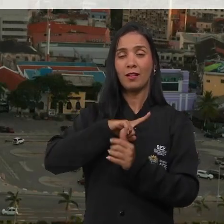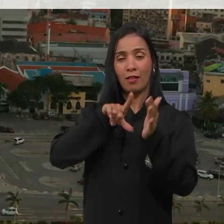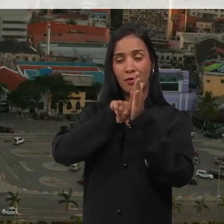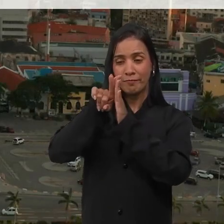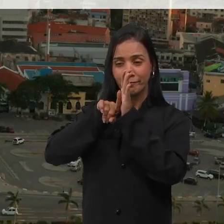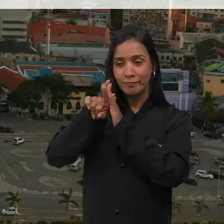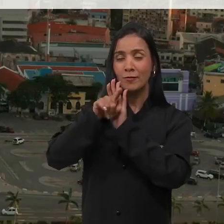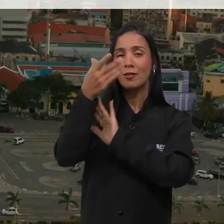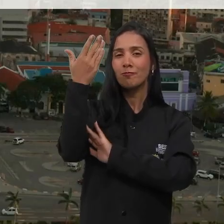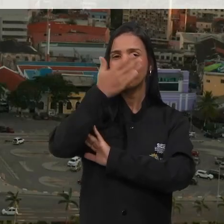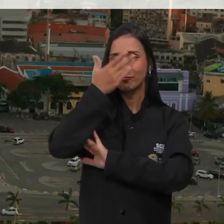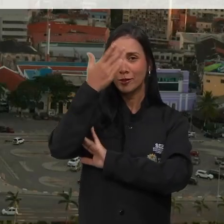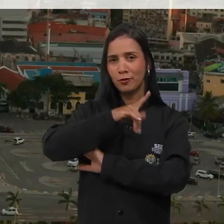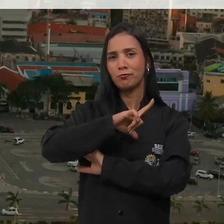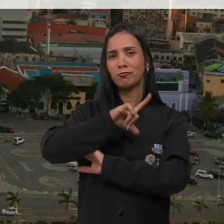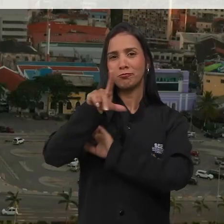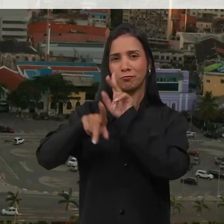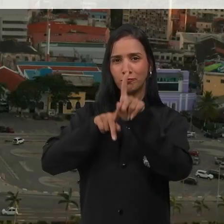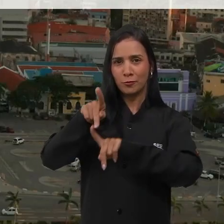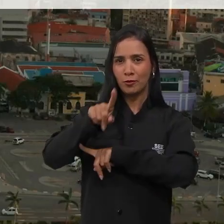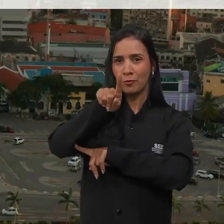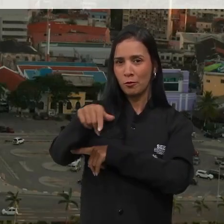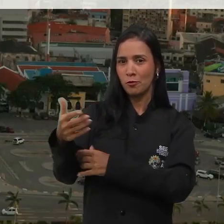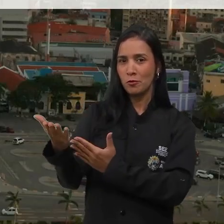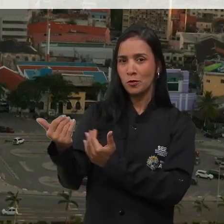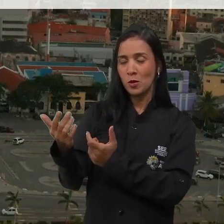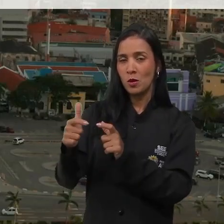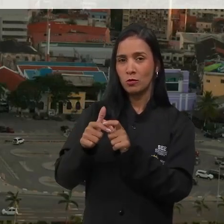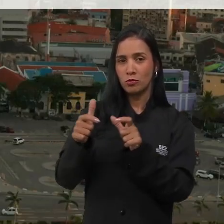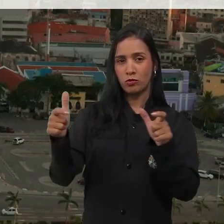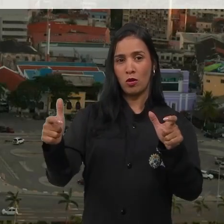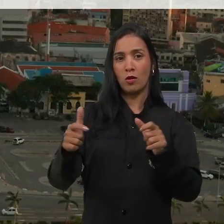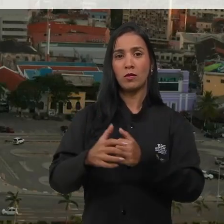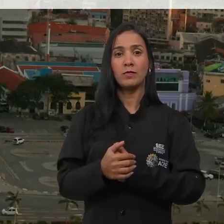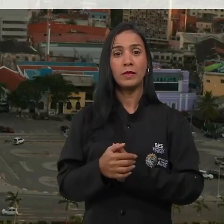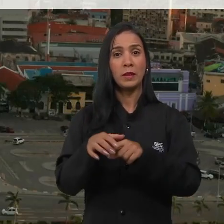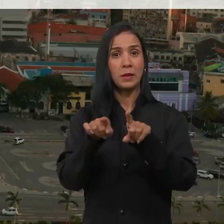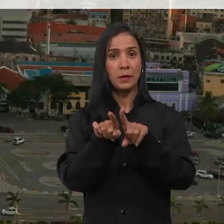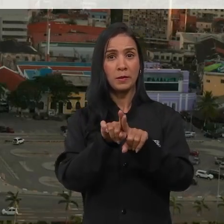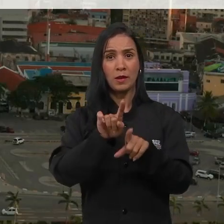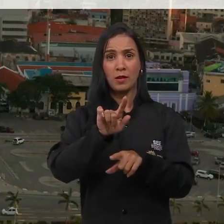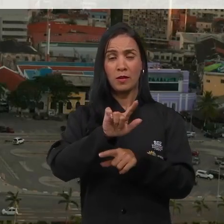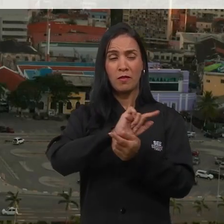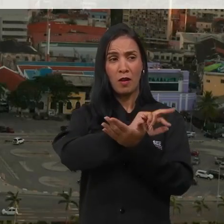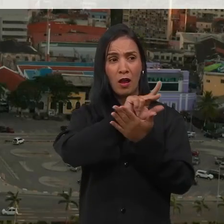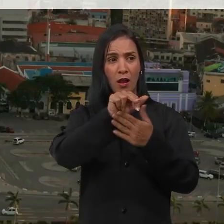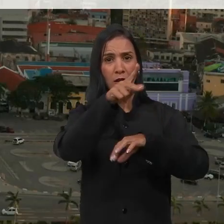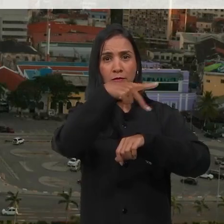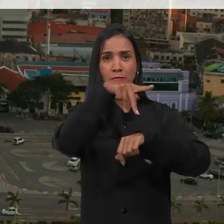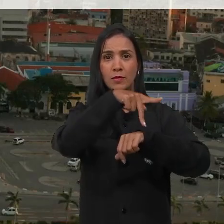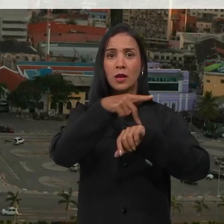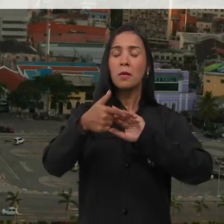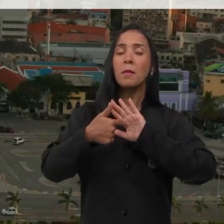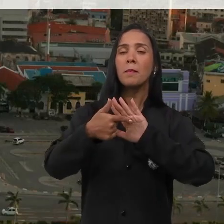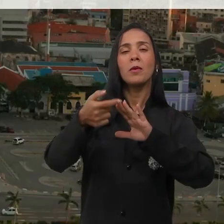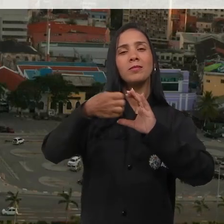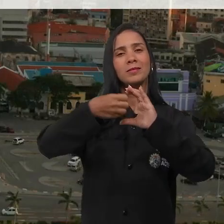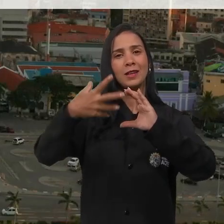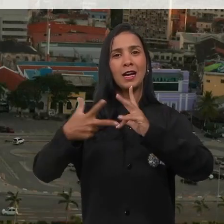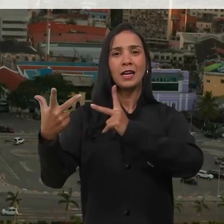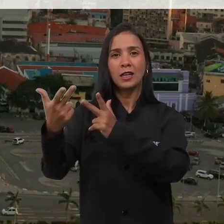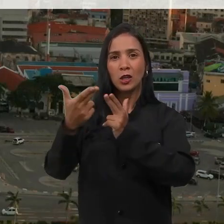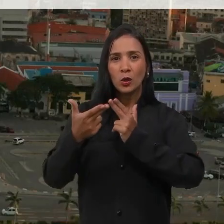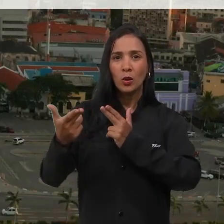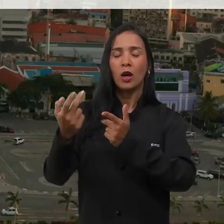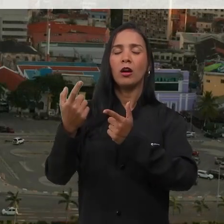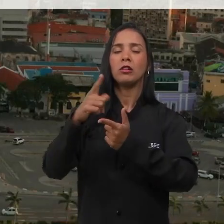africano, vários países apresentam essa característica, que é justamente, né, de ser uma população jovem, tem uma